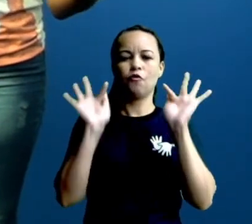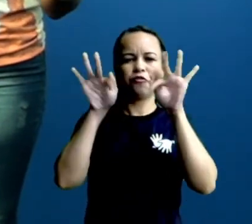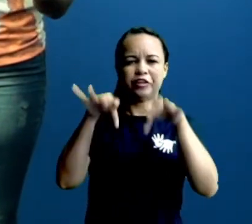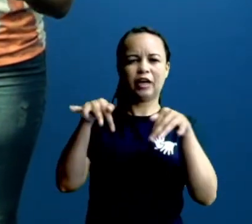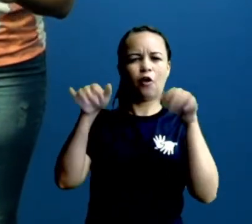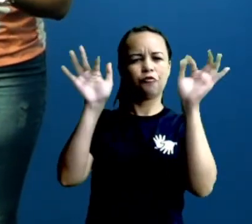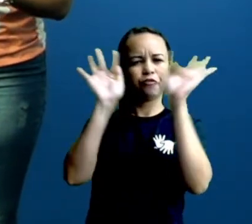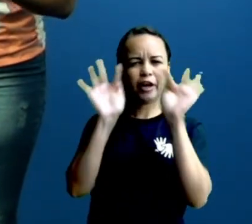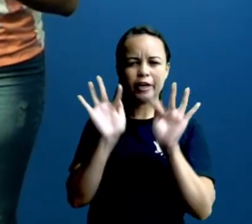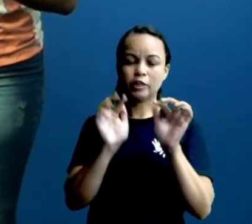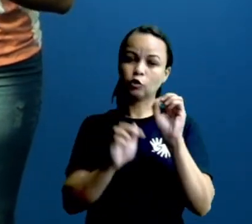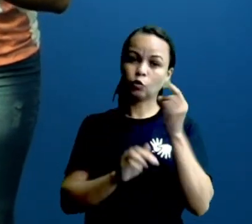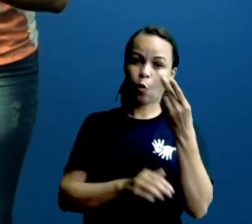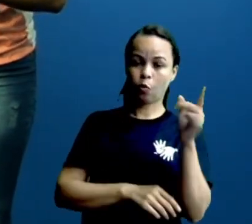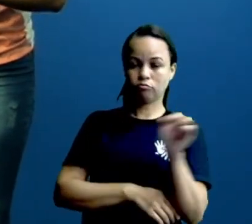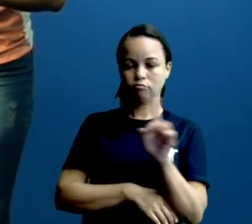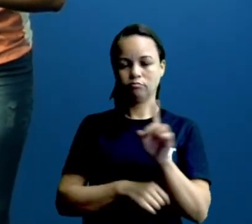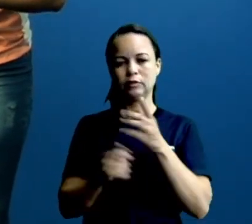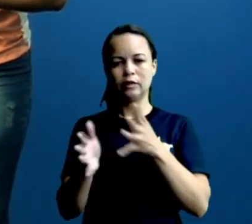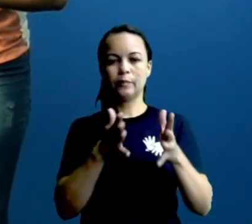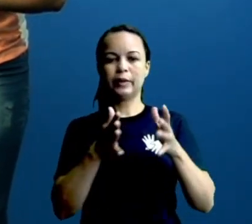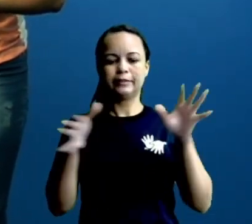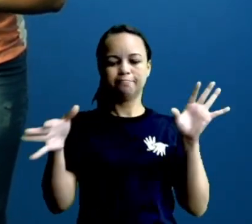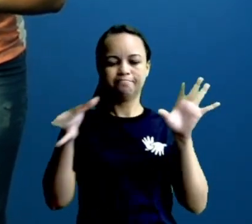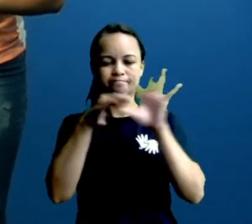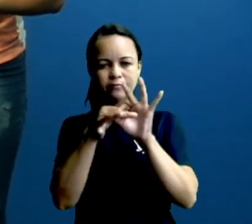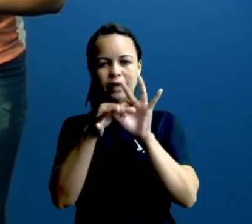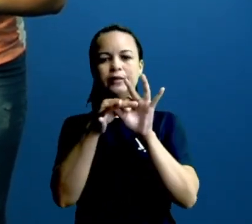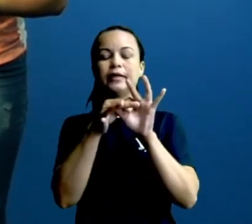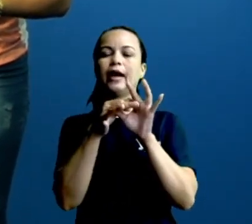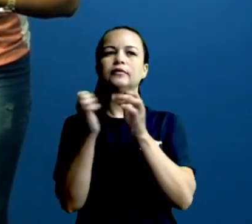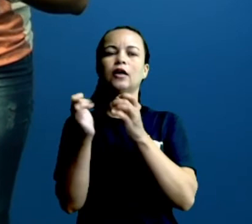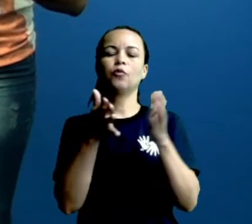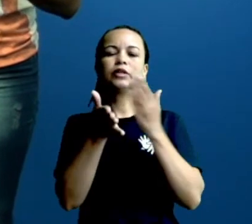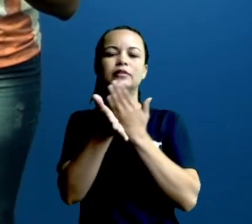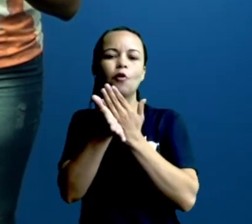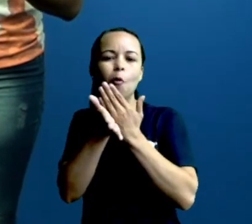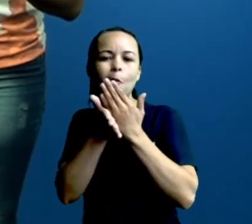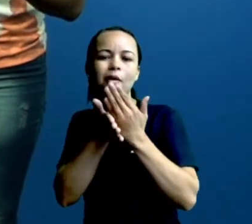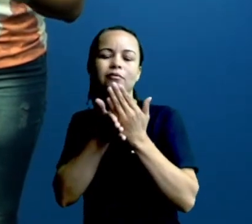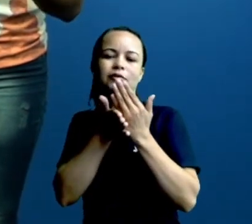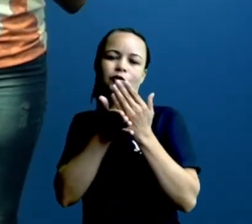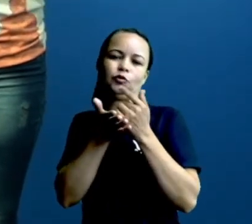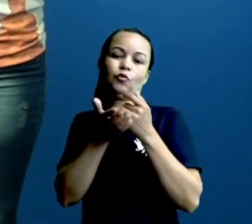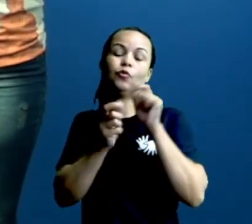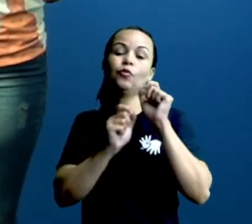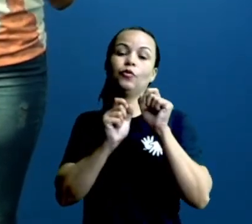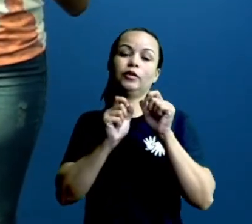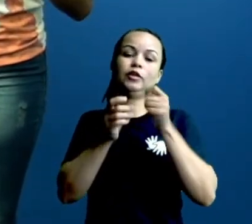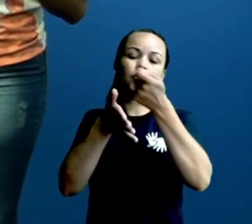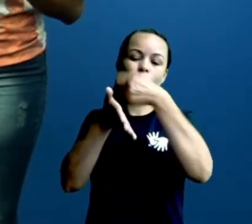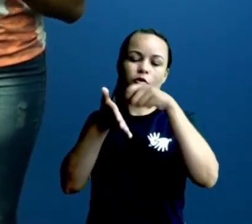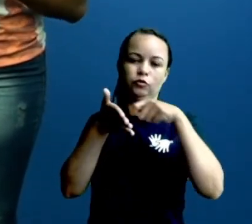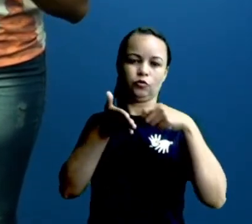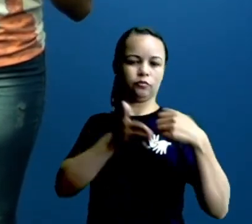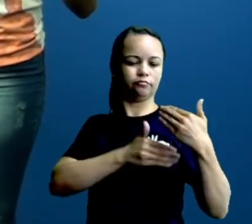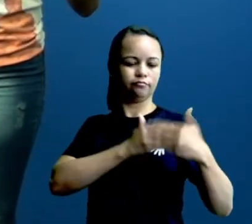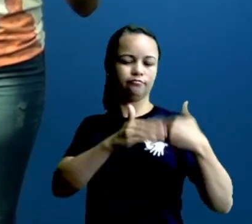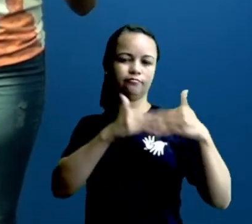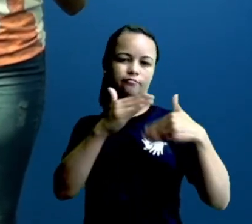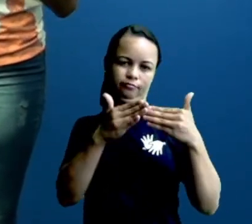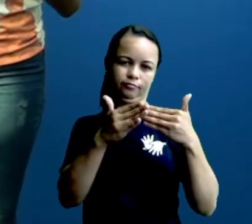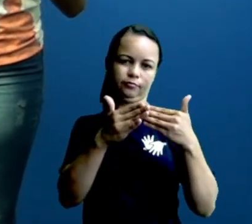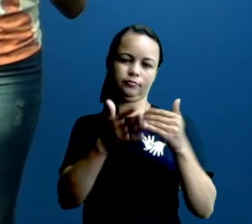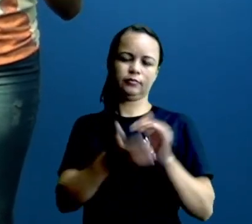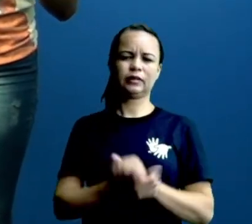ela precisa estar ligada ao que você começou a colocar no início e o que o autor começou a colocar também ali no desenvolvimento.